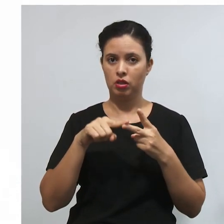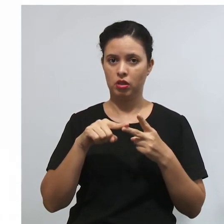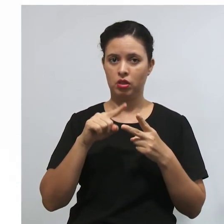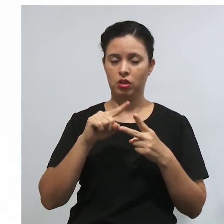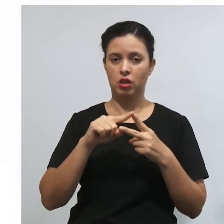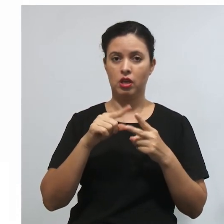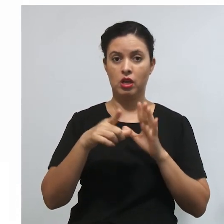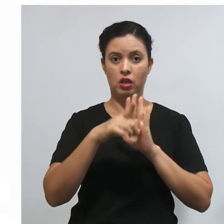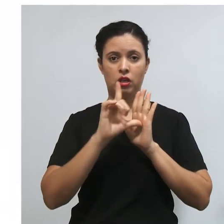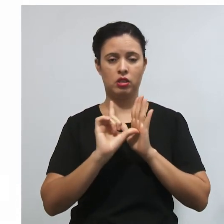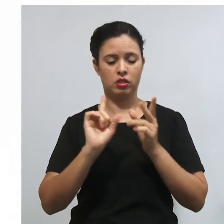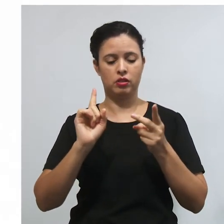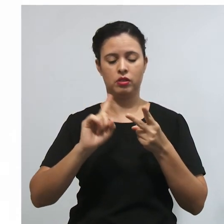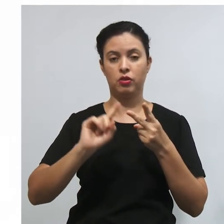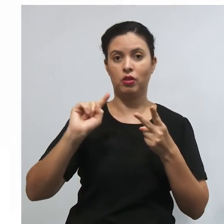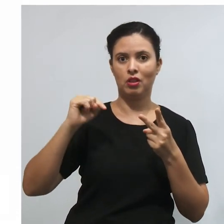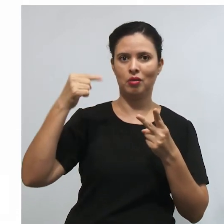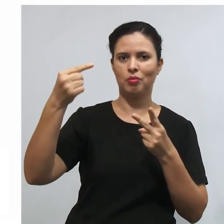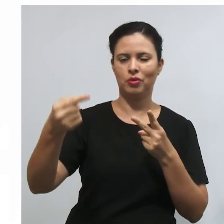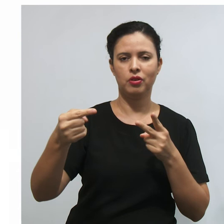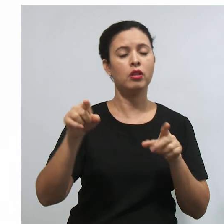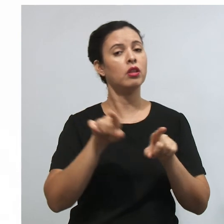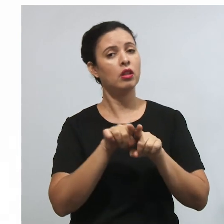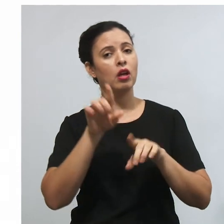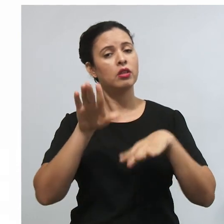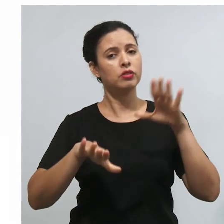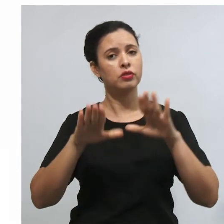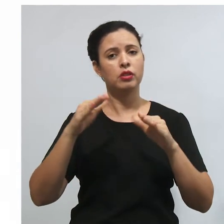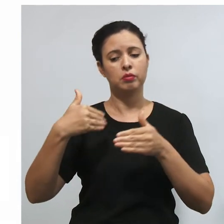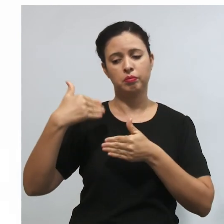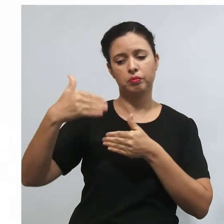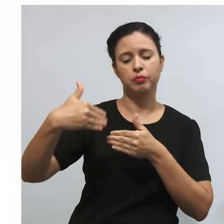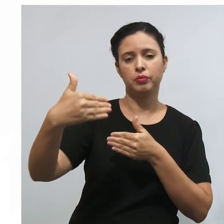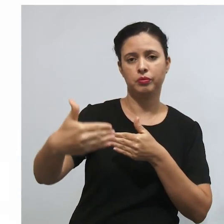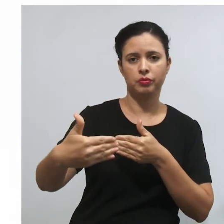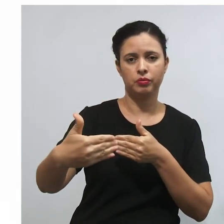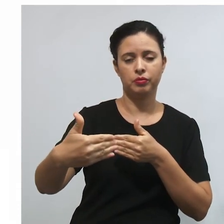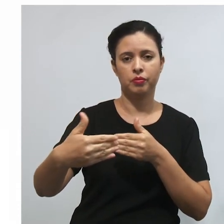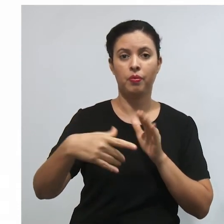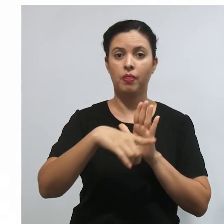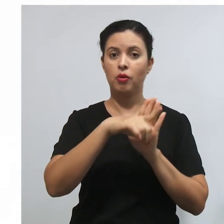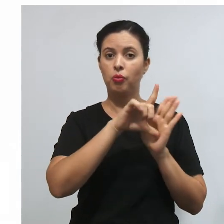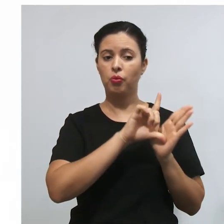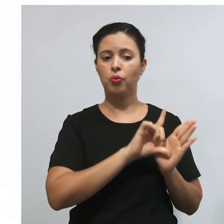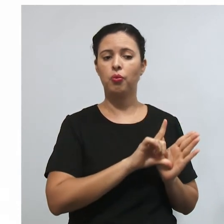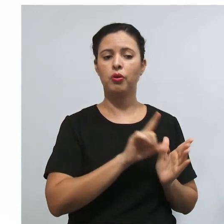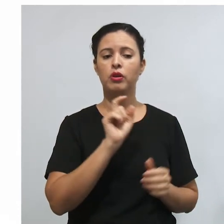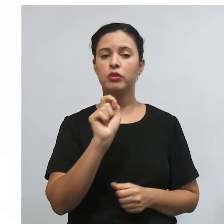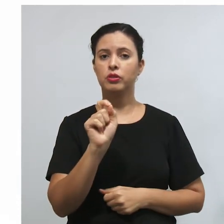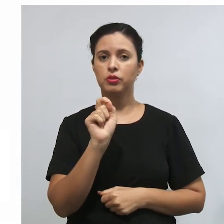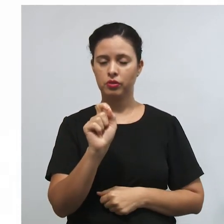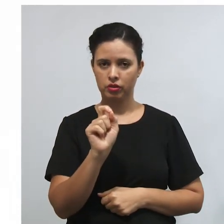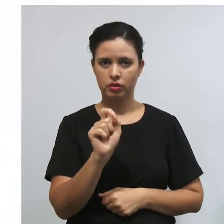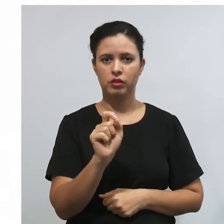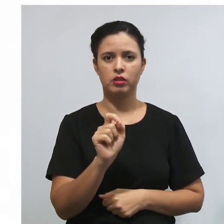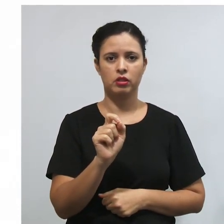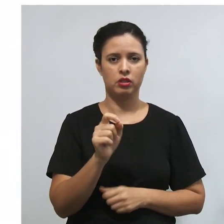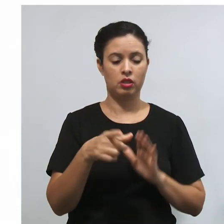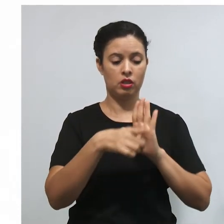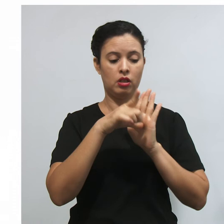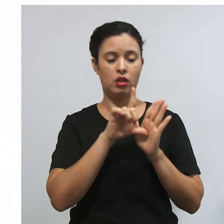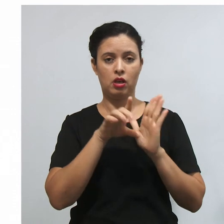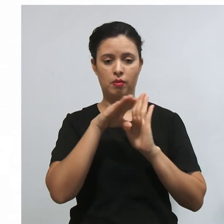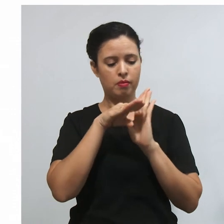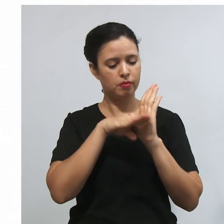depois. E também, às vezes, ele tem o durante, mas é importante que o antes, no ato de planejar,